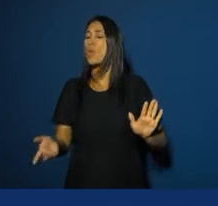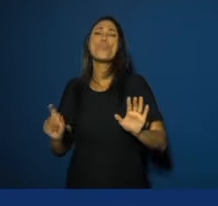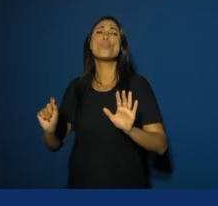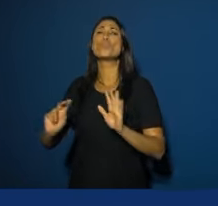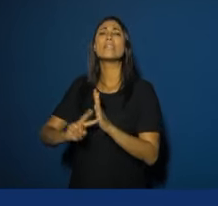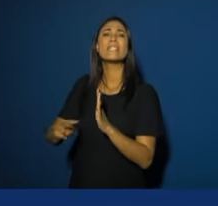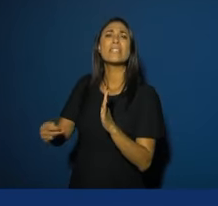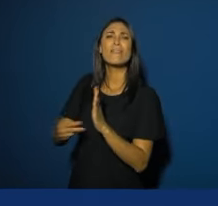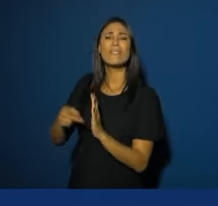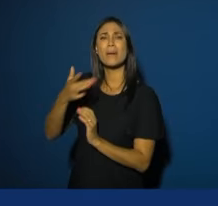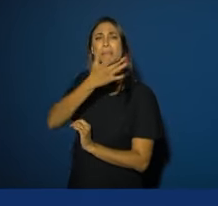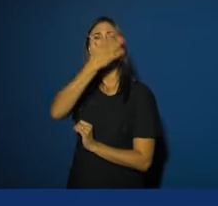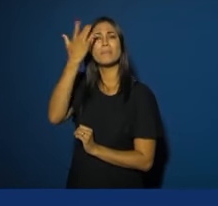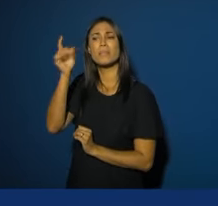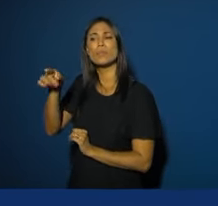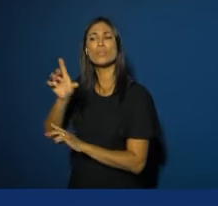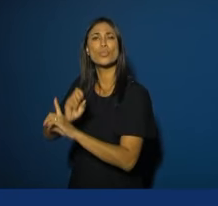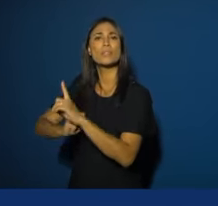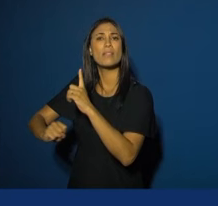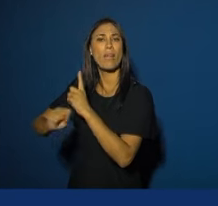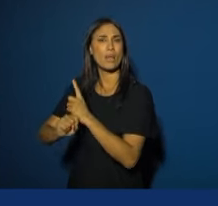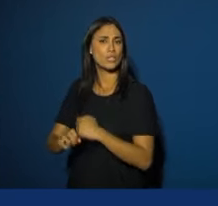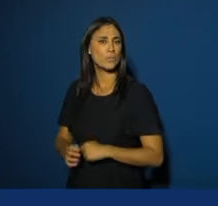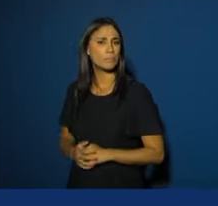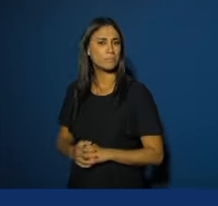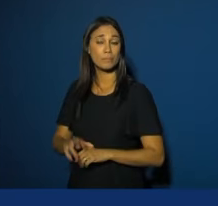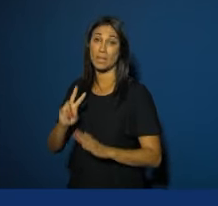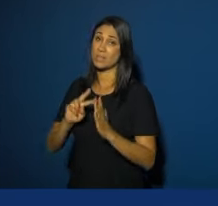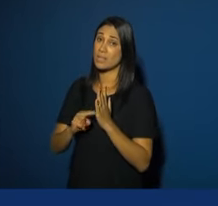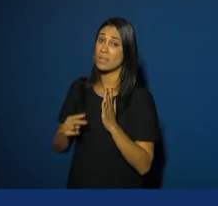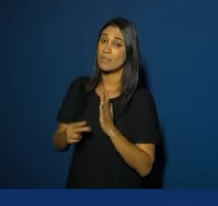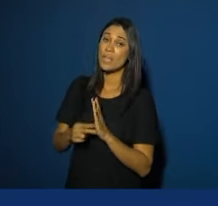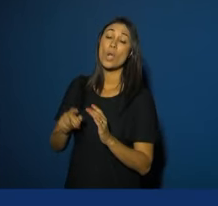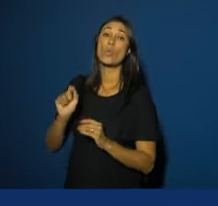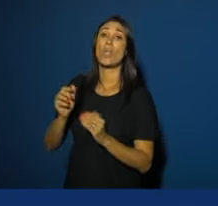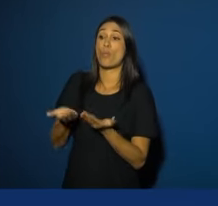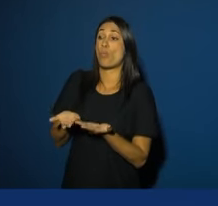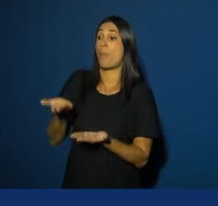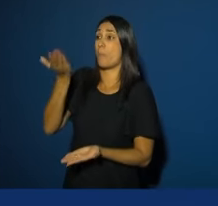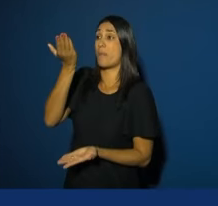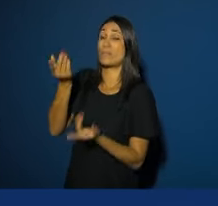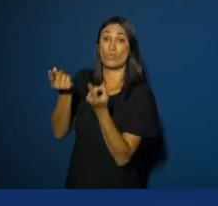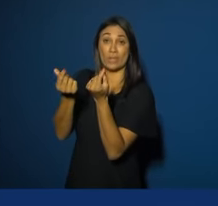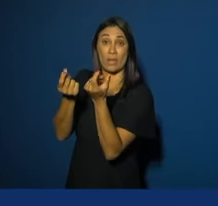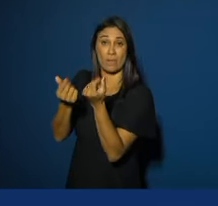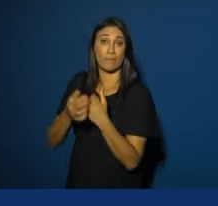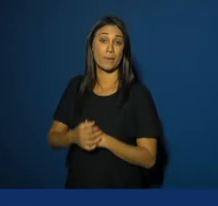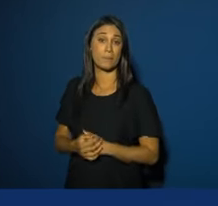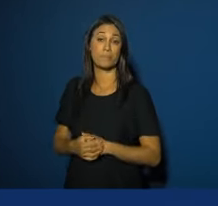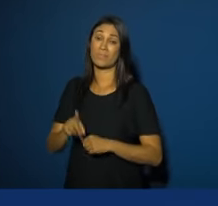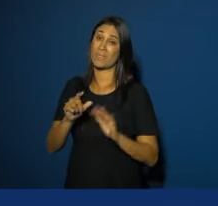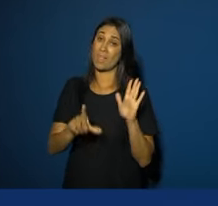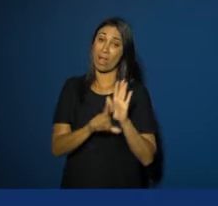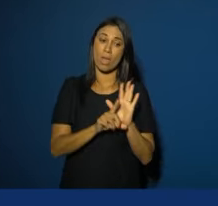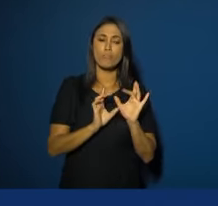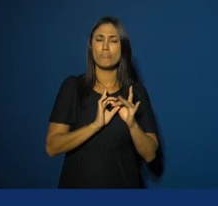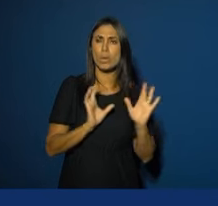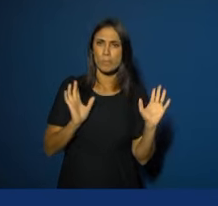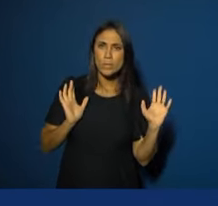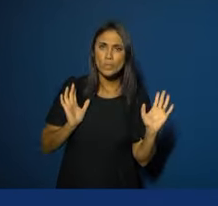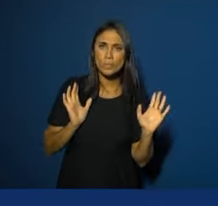que significa para o cidadão significa um um aumento de tarifa que a lei